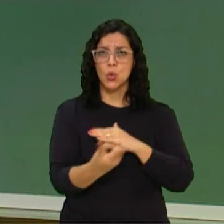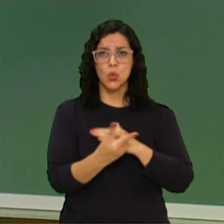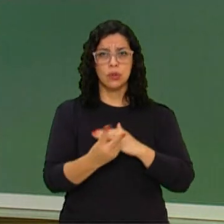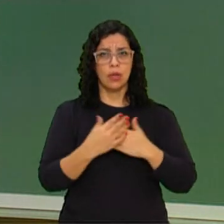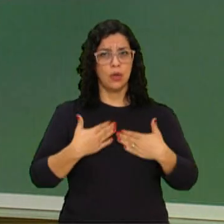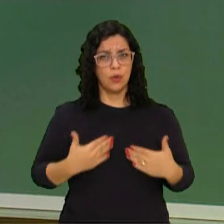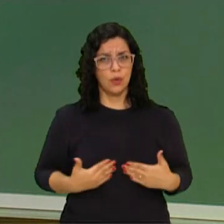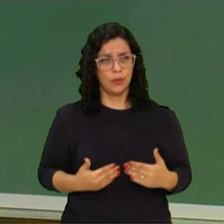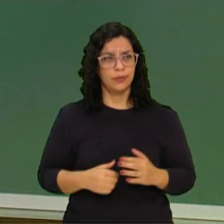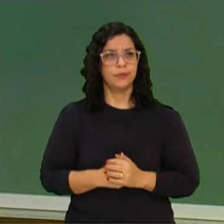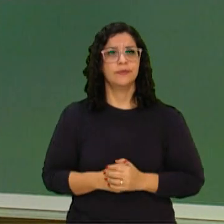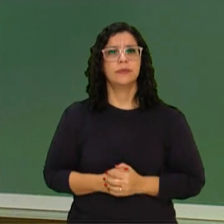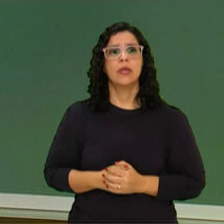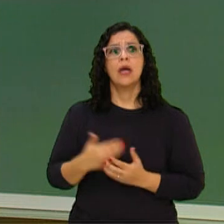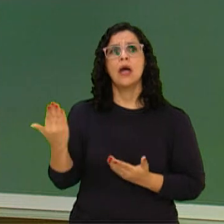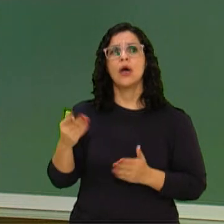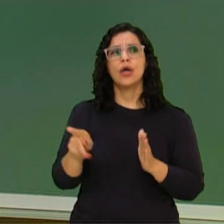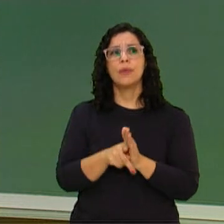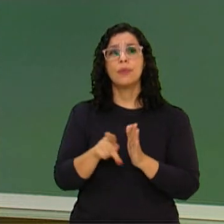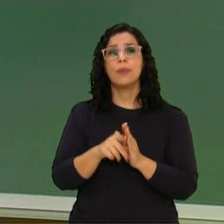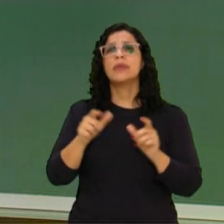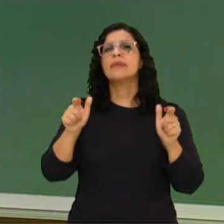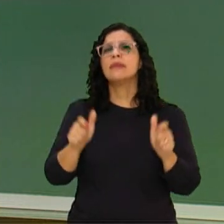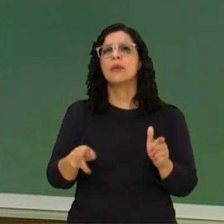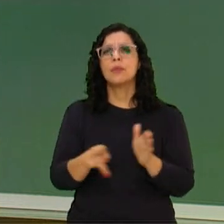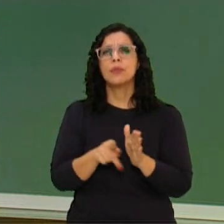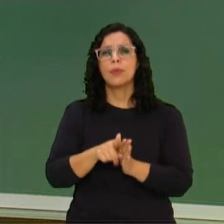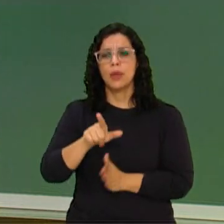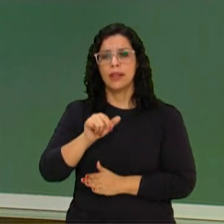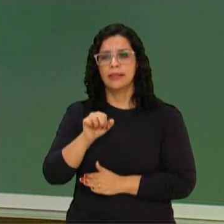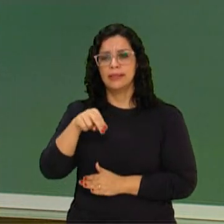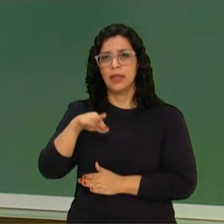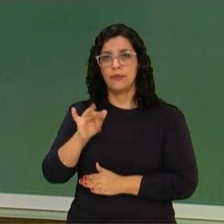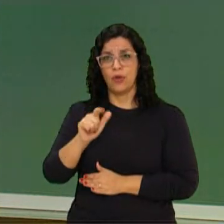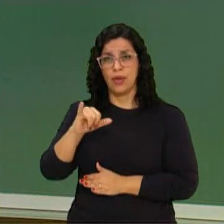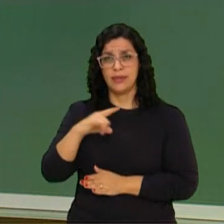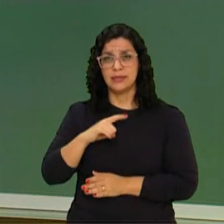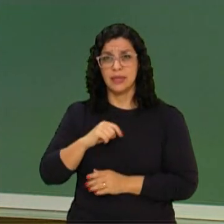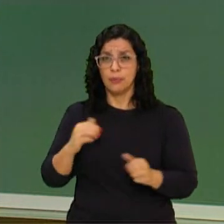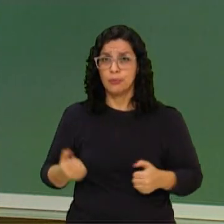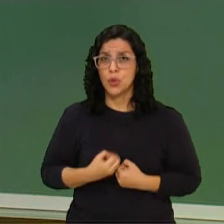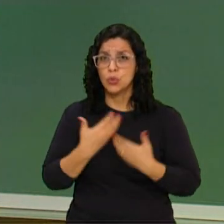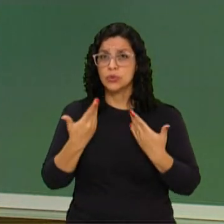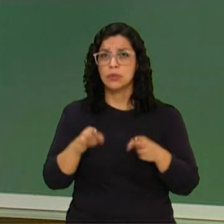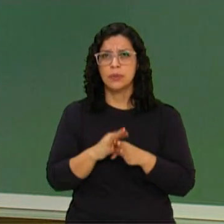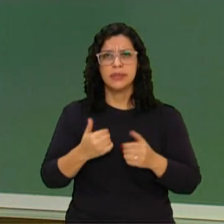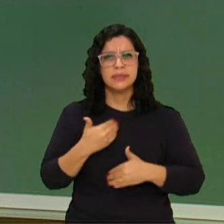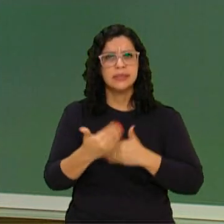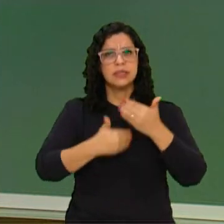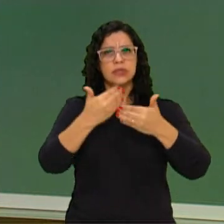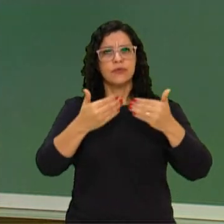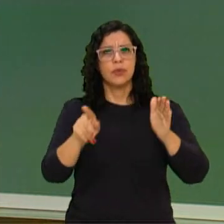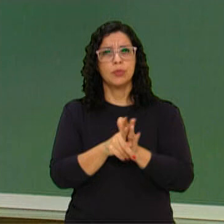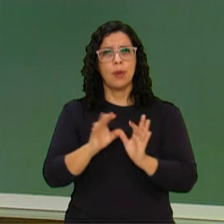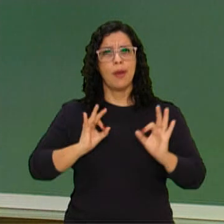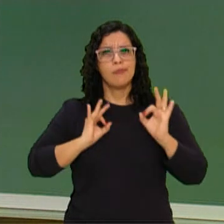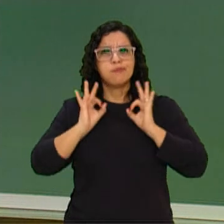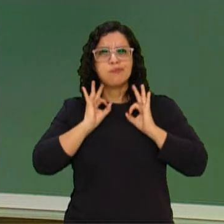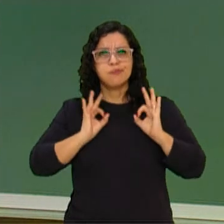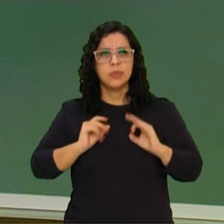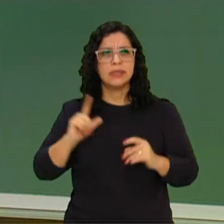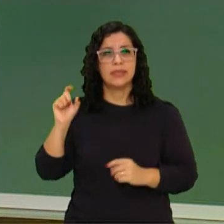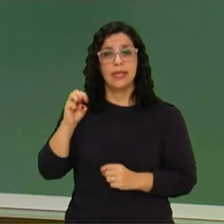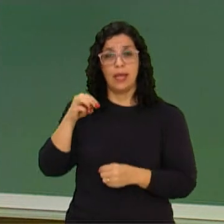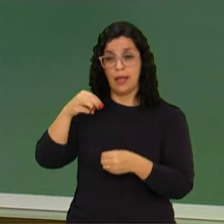linfóide ali. E quem são os órgãos linfóides? Né? São responsáveis pela produção e crescimento e desenvolvimento dos linfócitos.